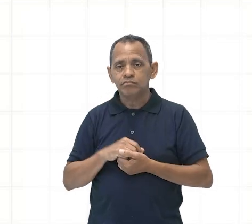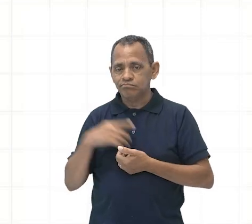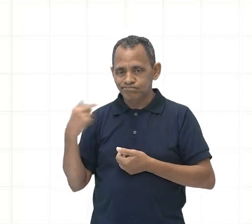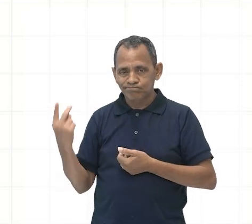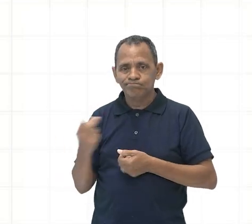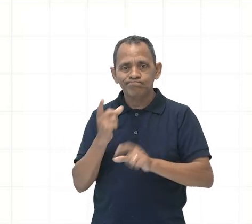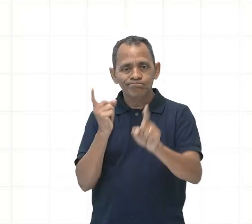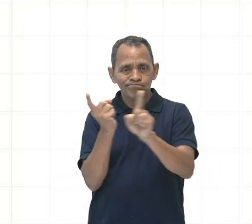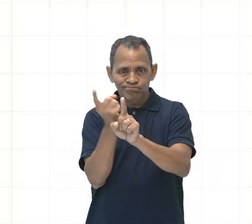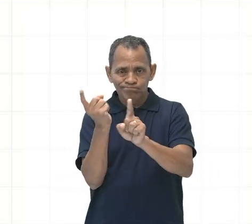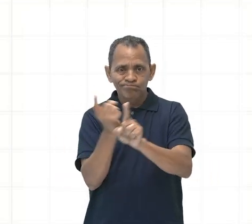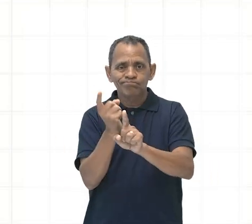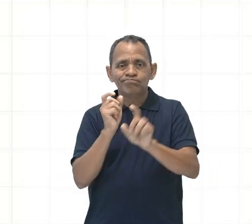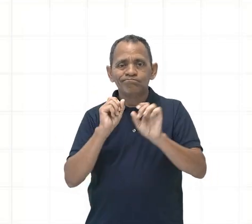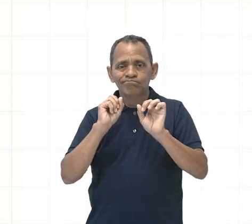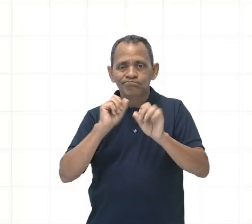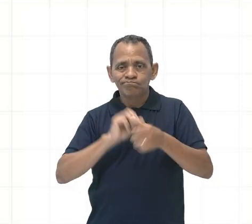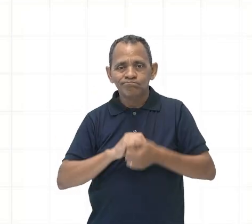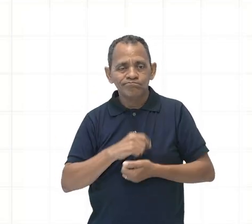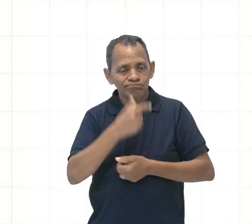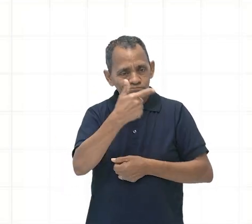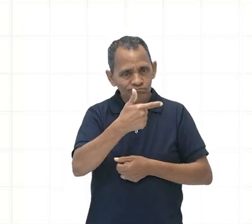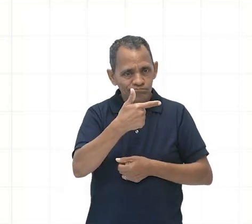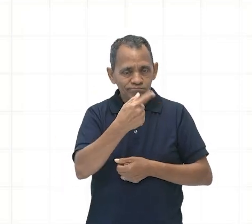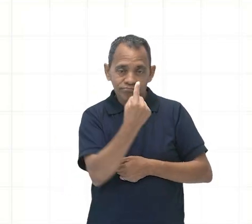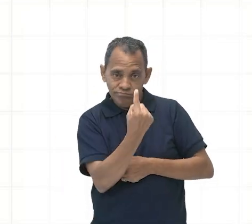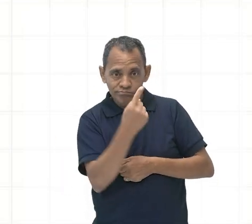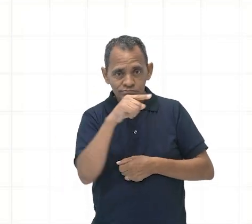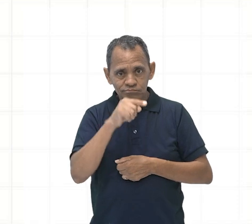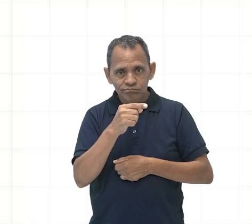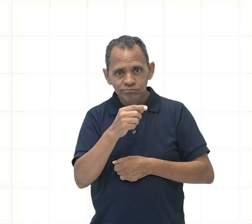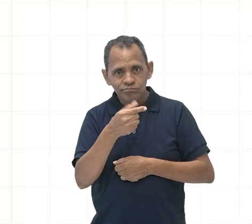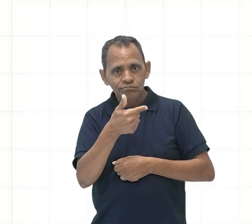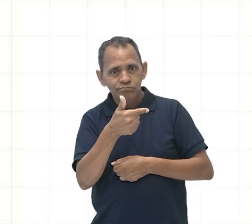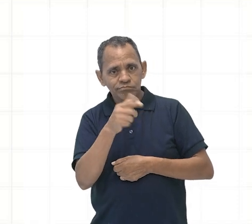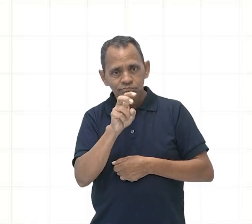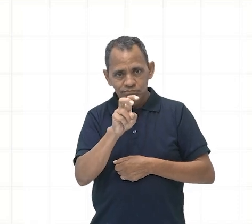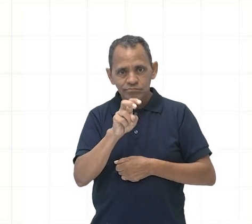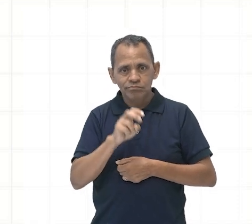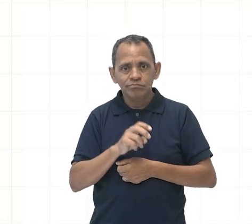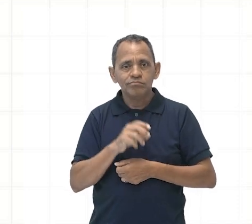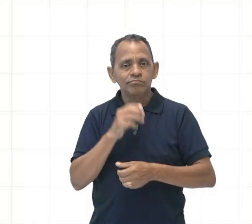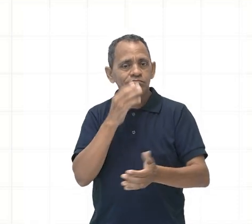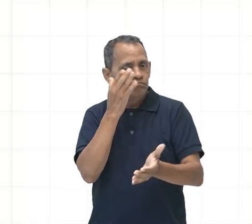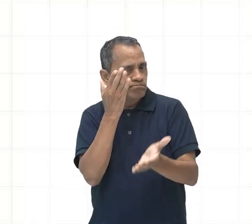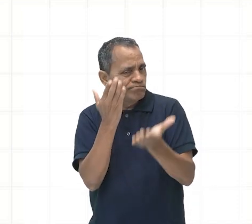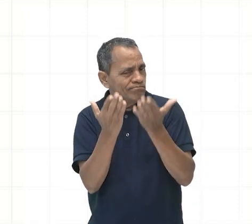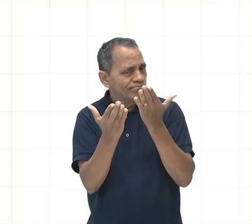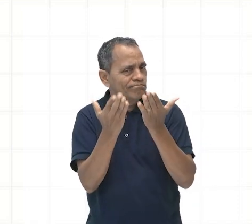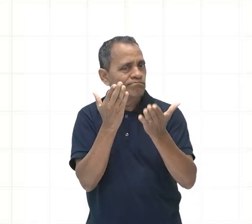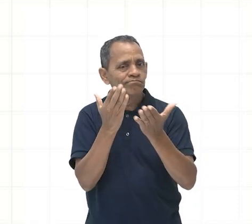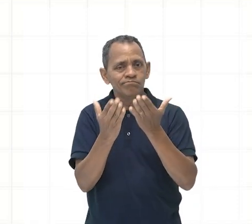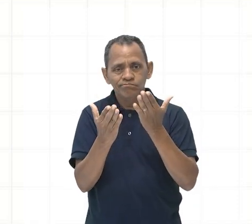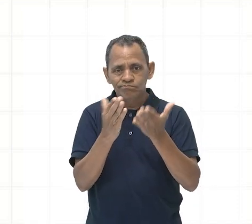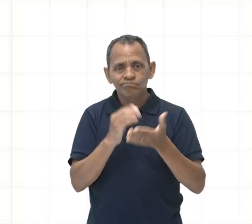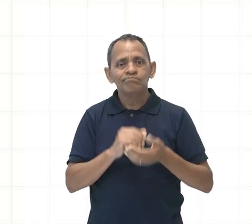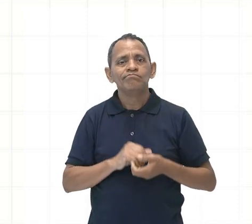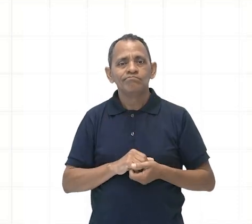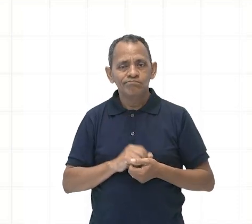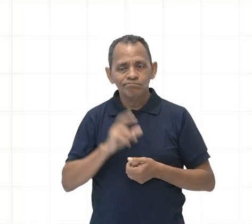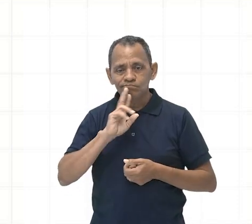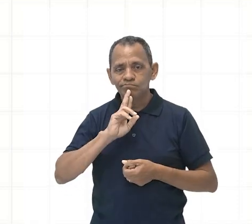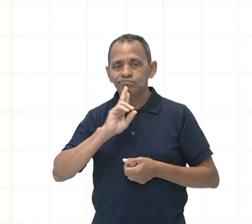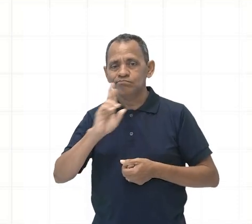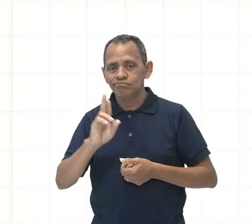encontrei de 1,25, ele equivale ao resultado em